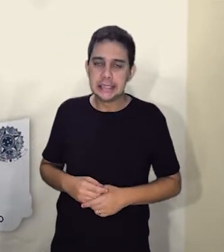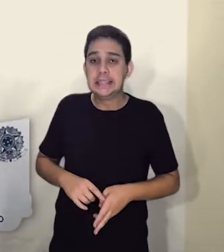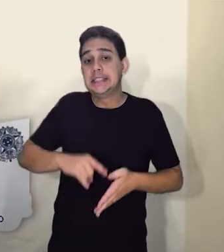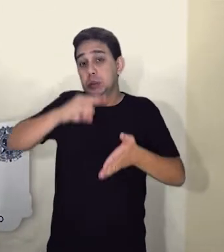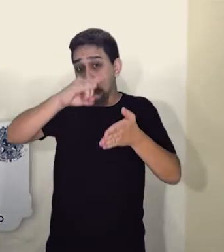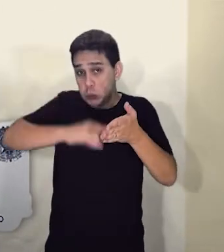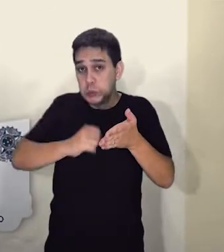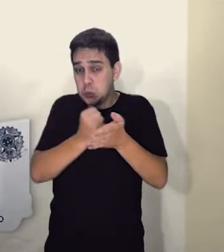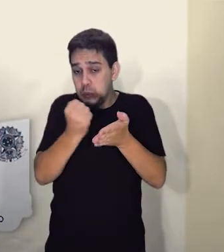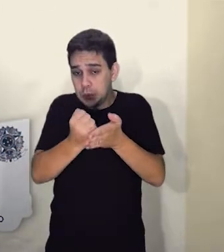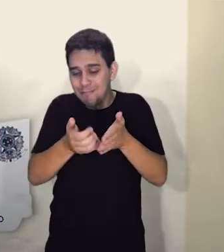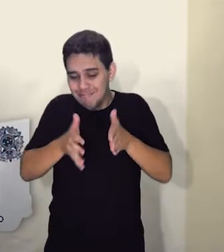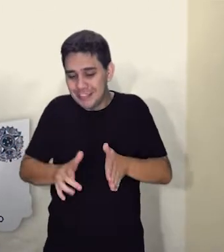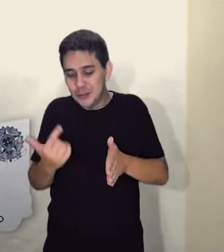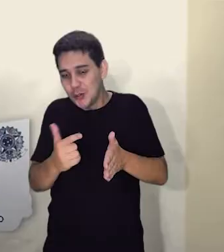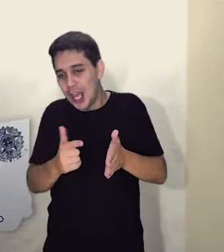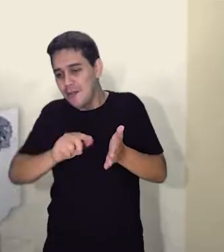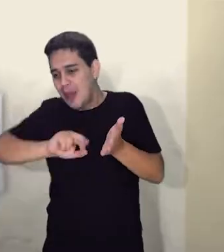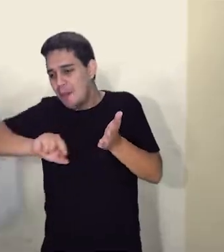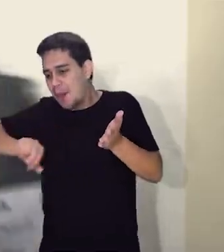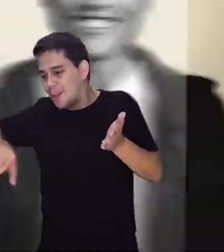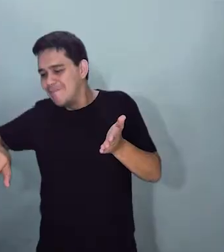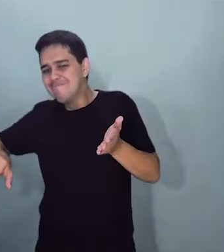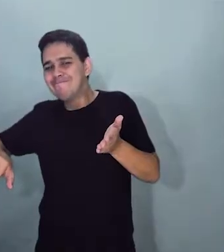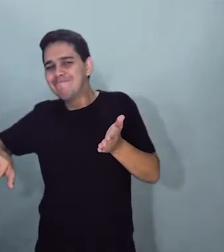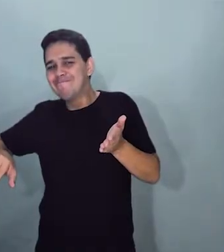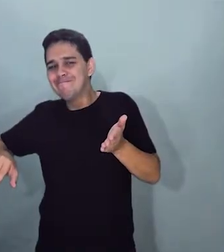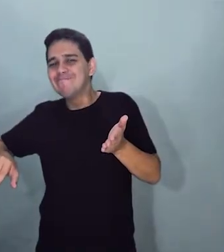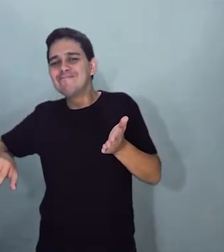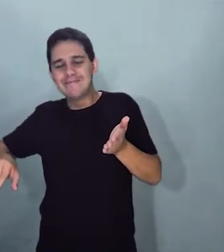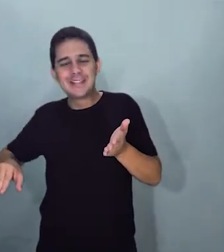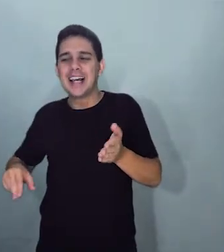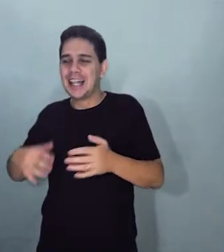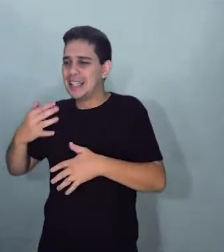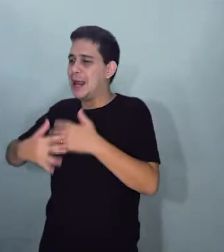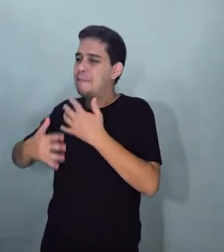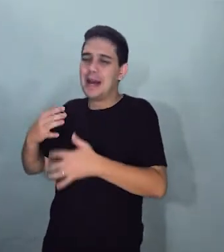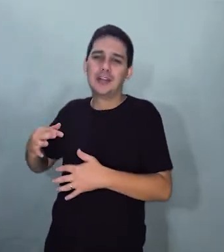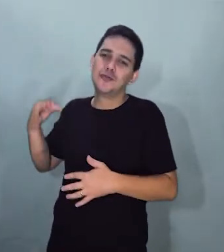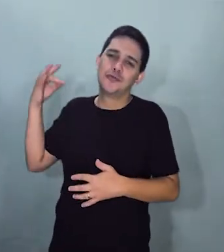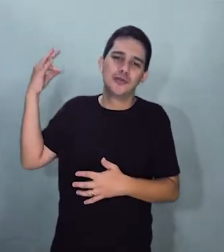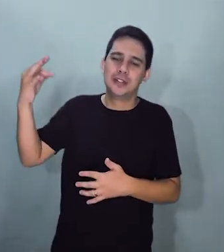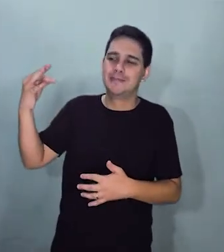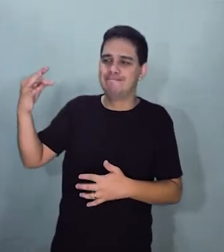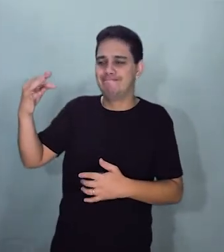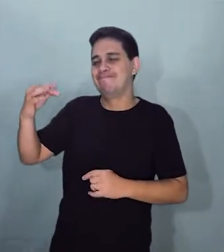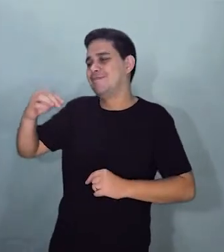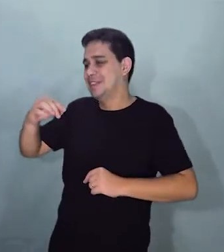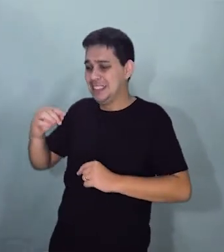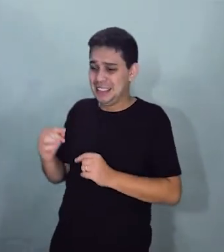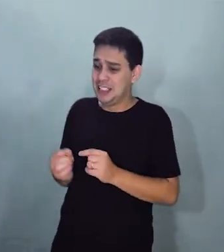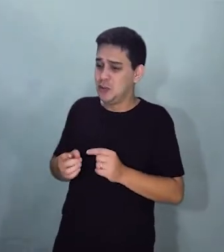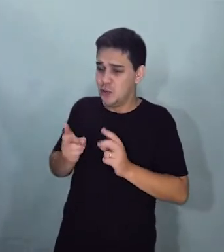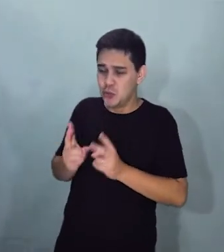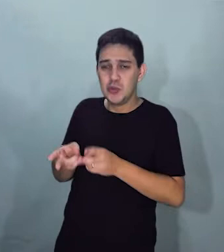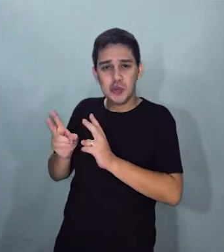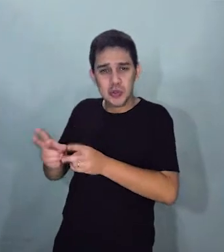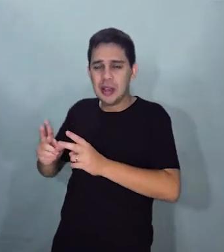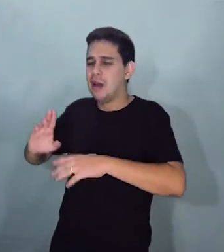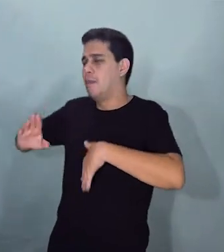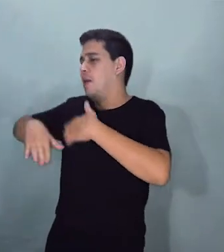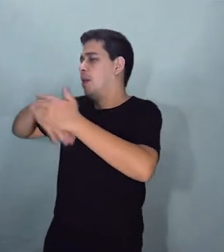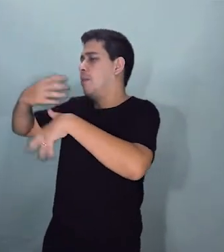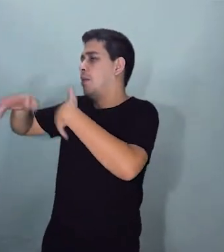geração, né? E daqui a pouco, se você não corrige dessa família, isso vai sendo uma bola de neve intergeracional,